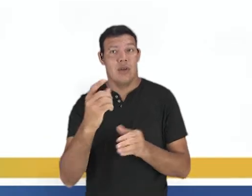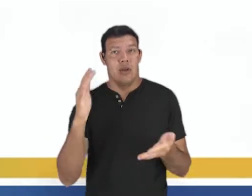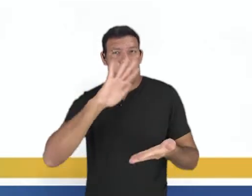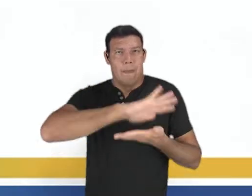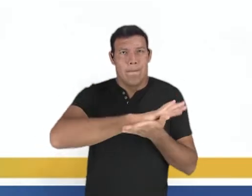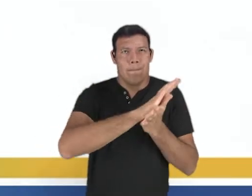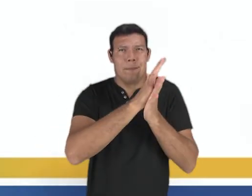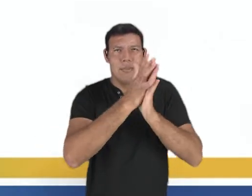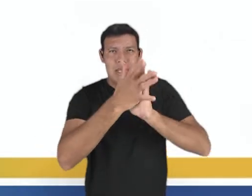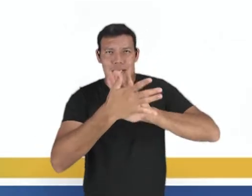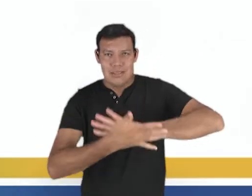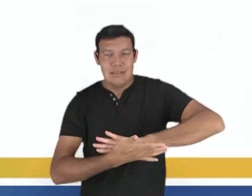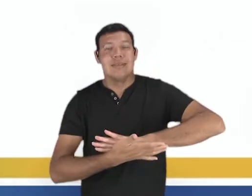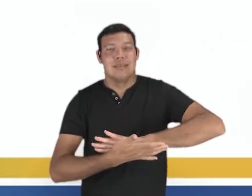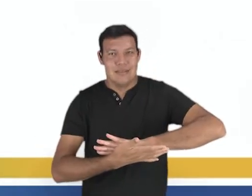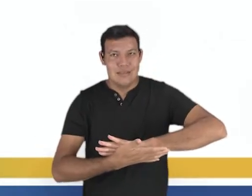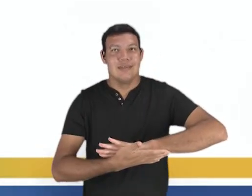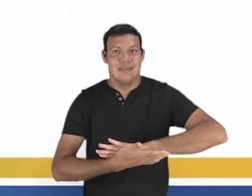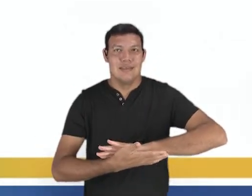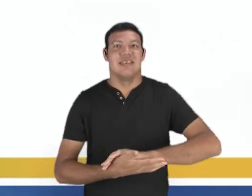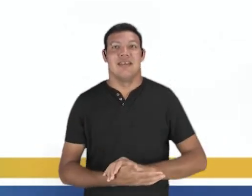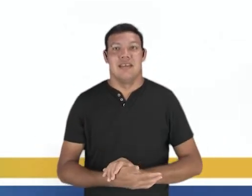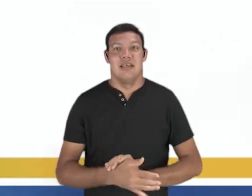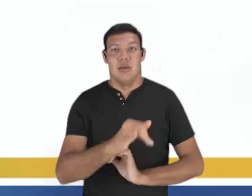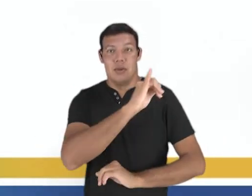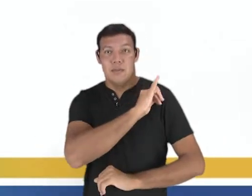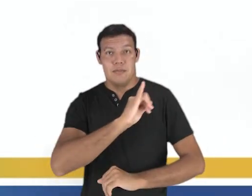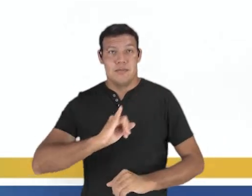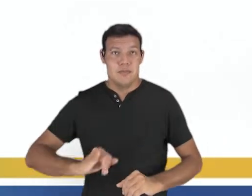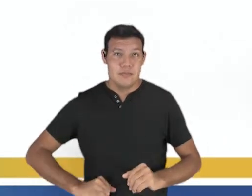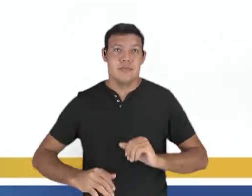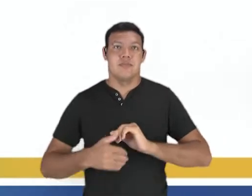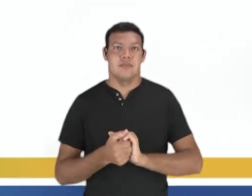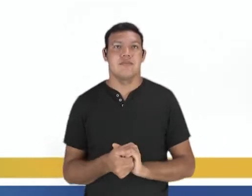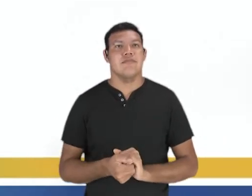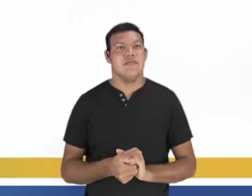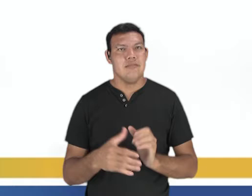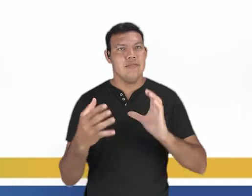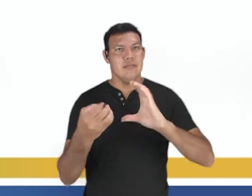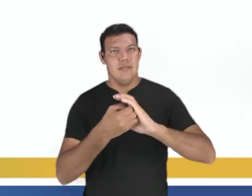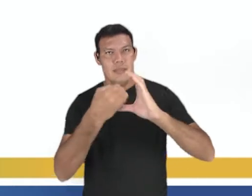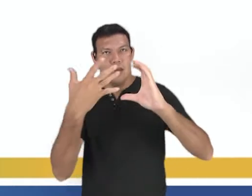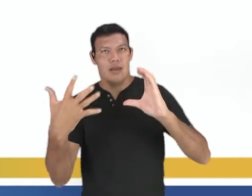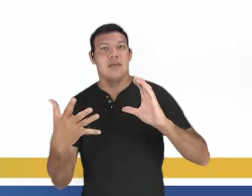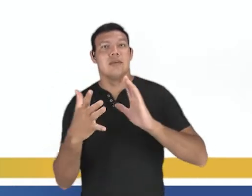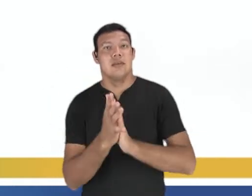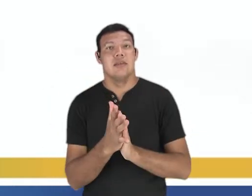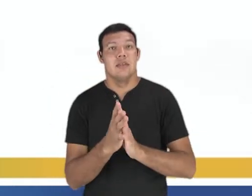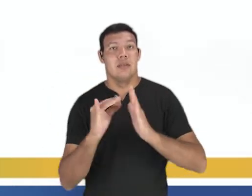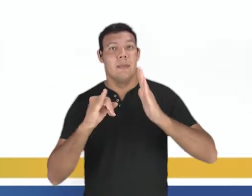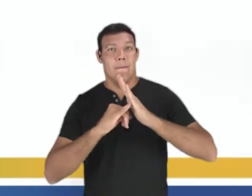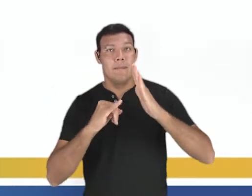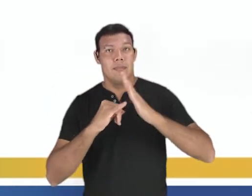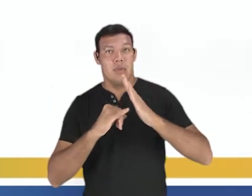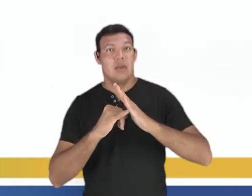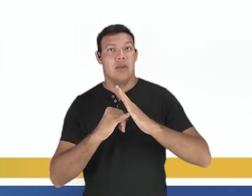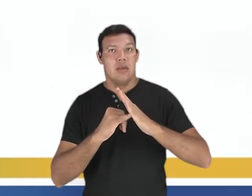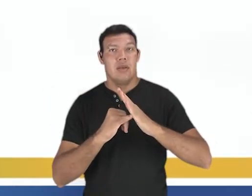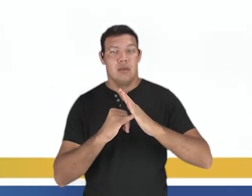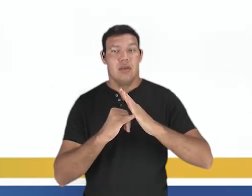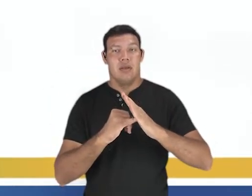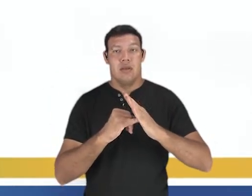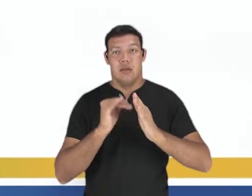tomou caráter oficial, com a instituição do Império Romano do Ocidente em capital Roma, o Império Romano do Oriente com sede